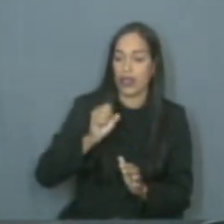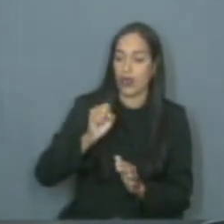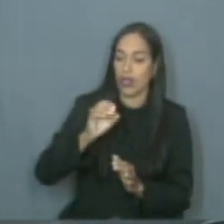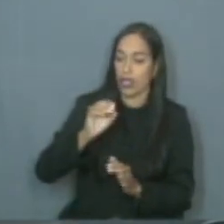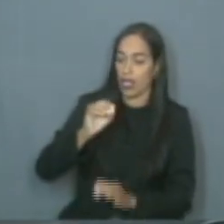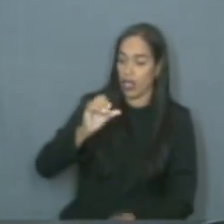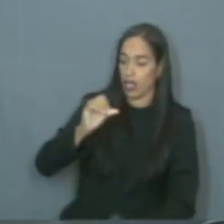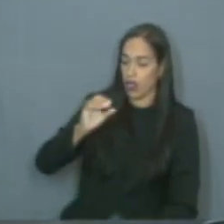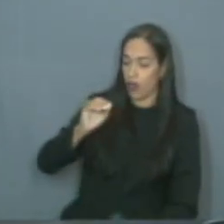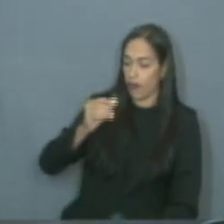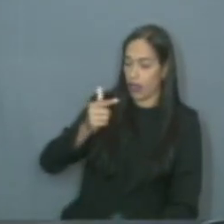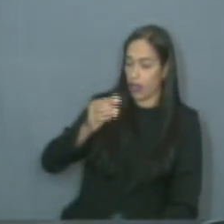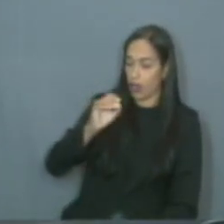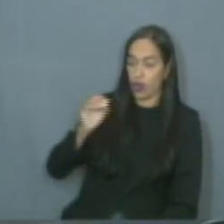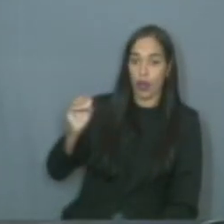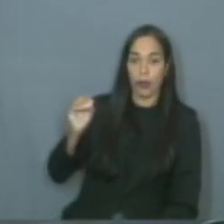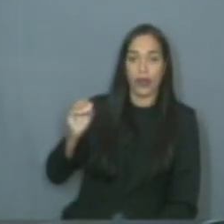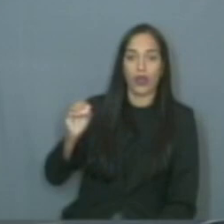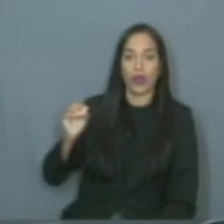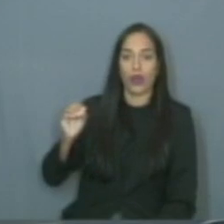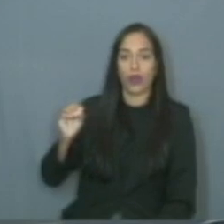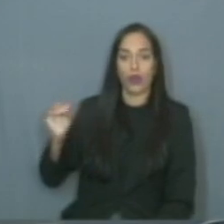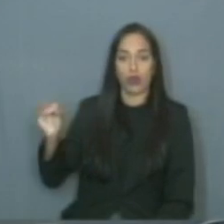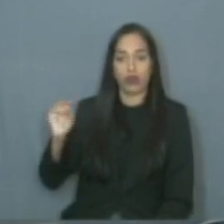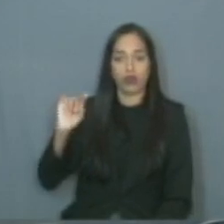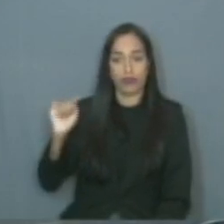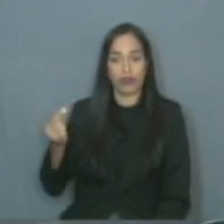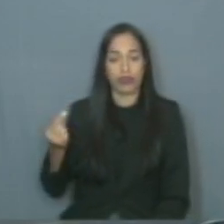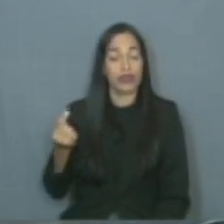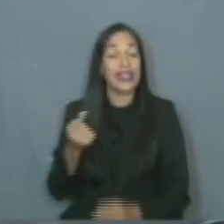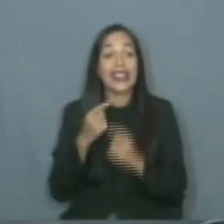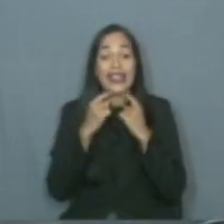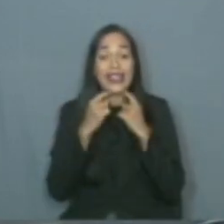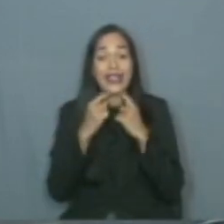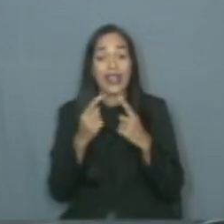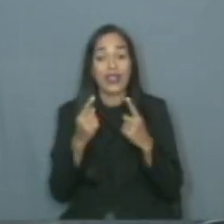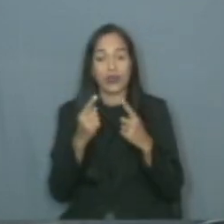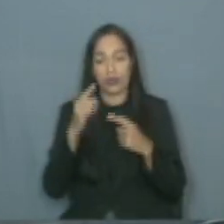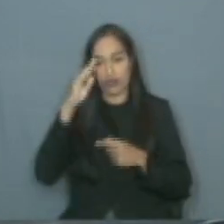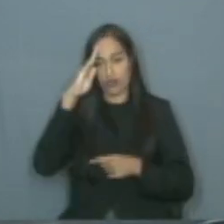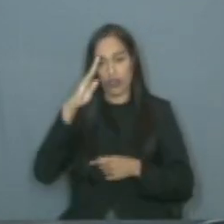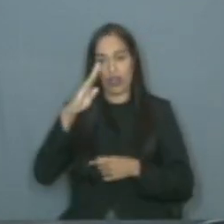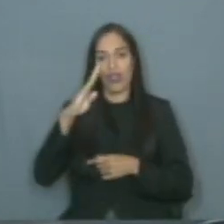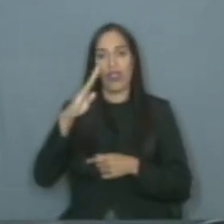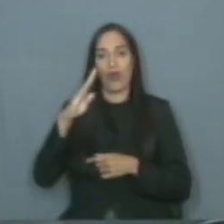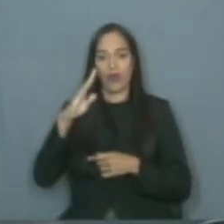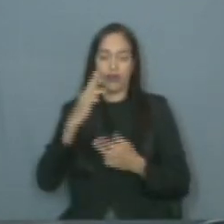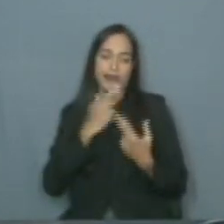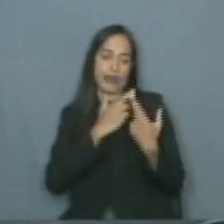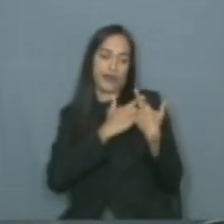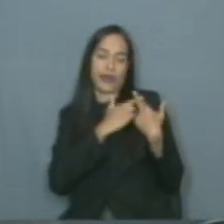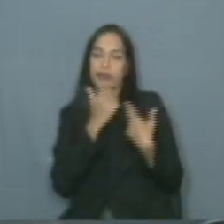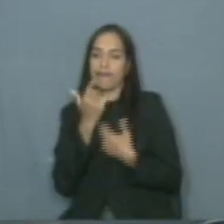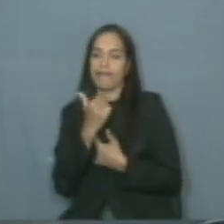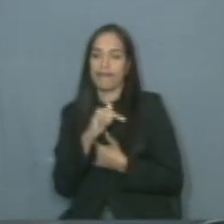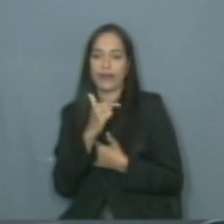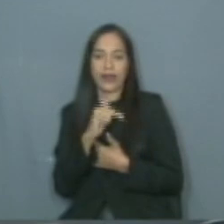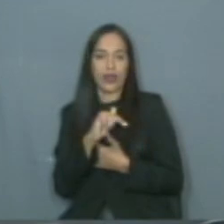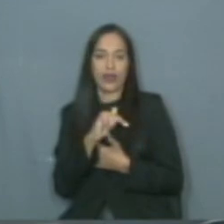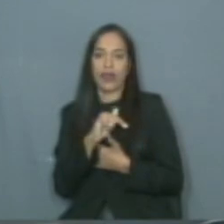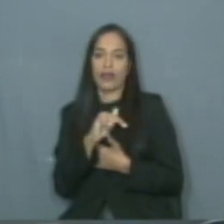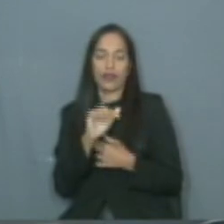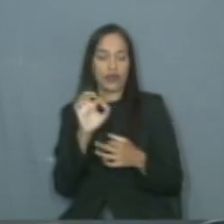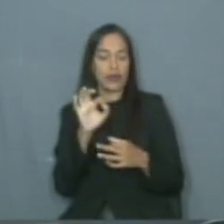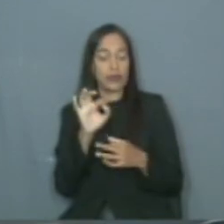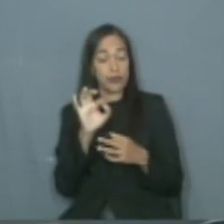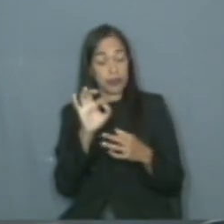90, nem nos anos 2000, nenhum general foi responsabilizado por seus delitos. Nenhum. Então eu acredito que esta